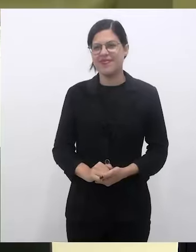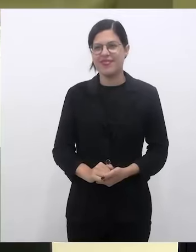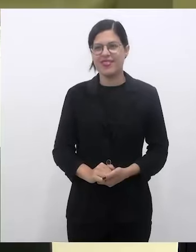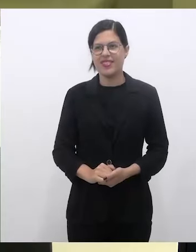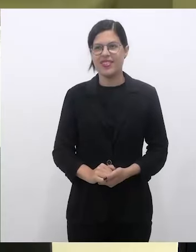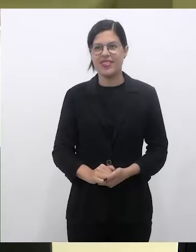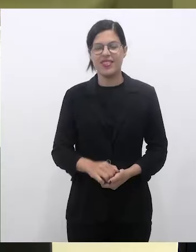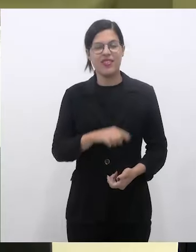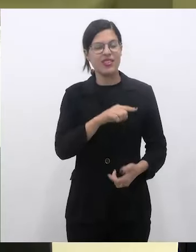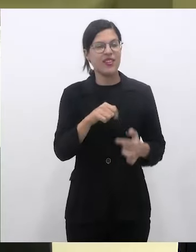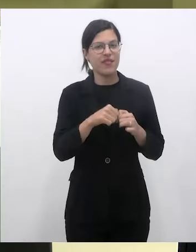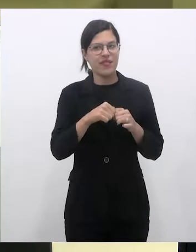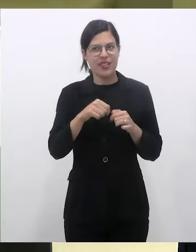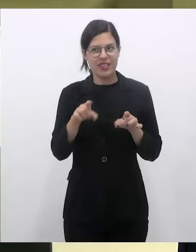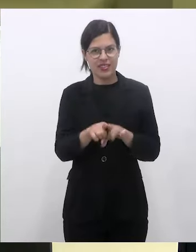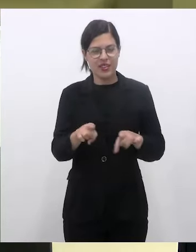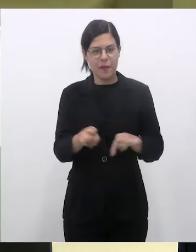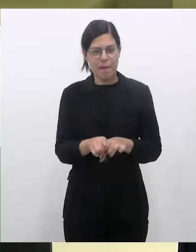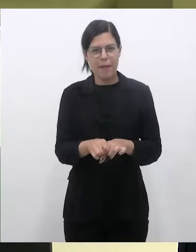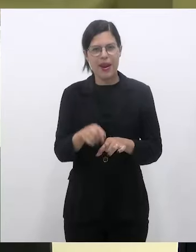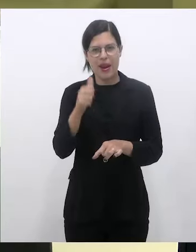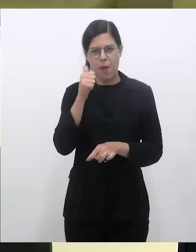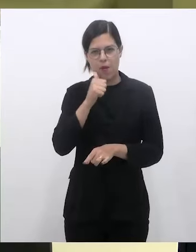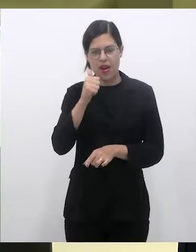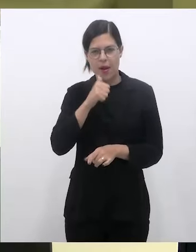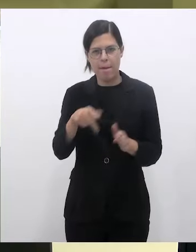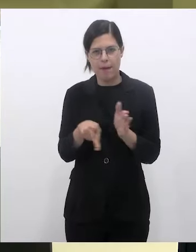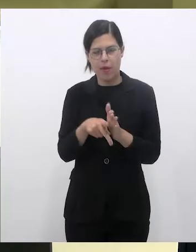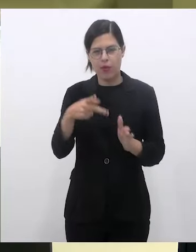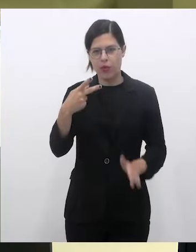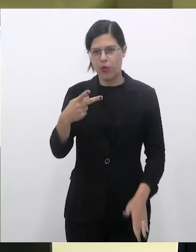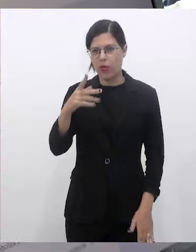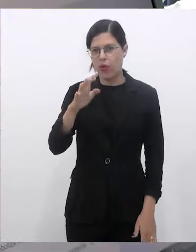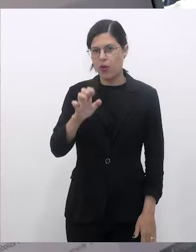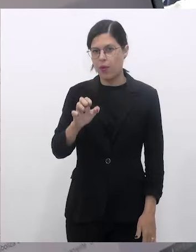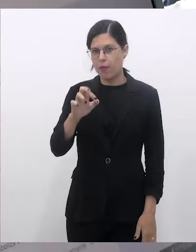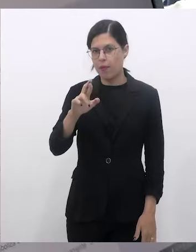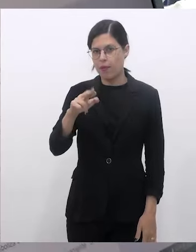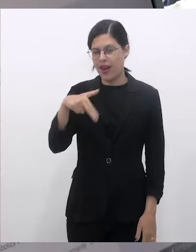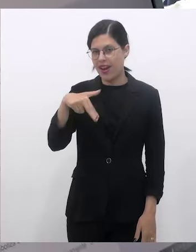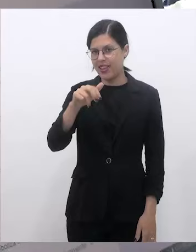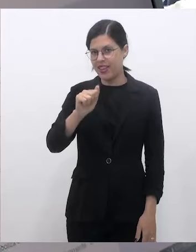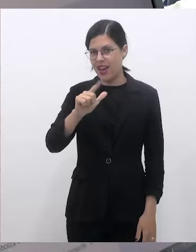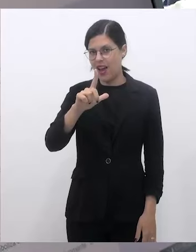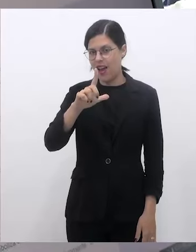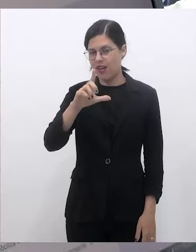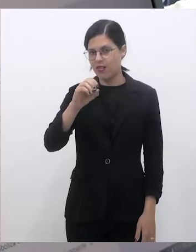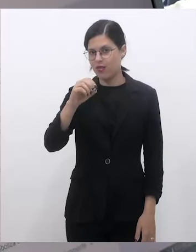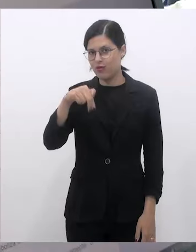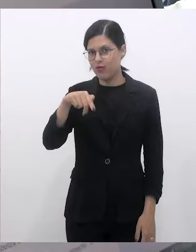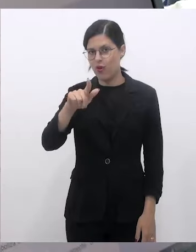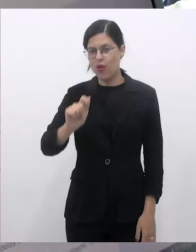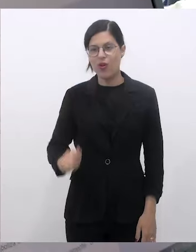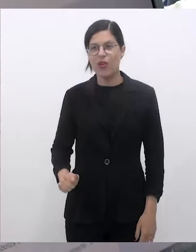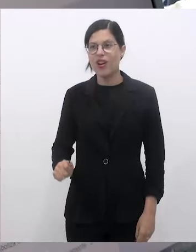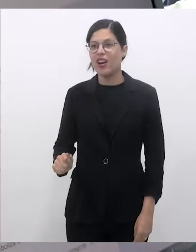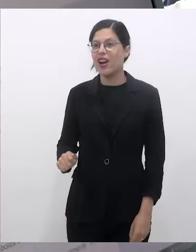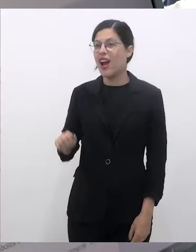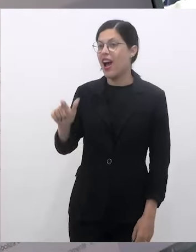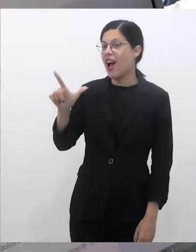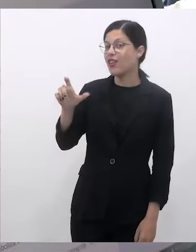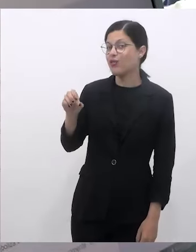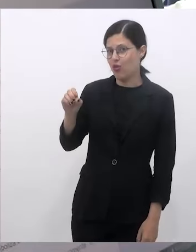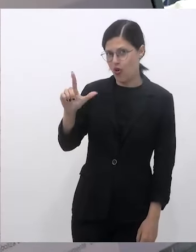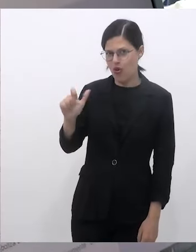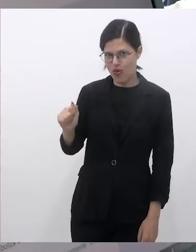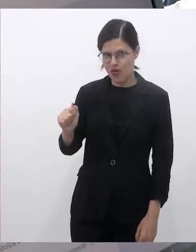engano, a mulher do Pernalonga, não é? Foi você que dublou, não? A Lola. A Lola. Dos Baby Looney Tunes,